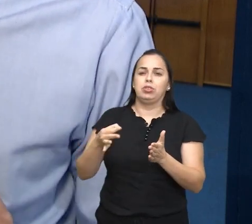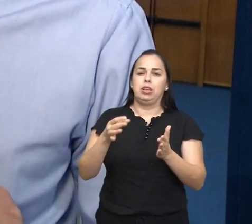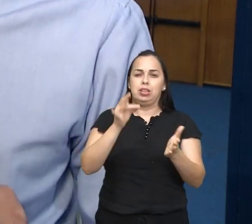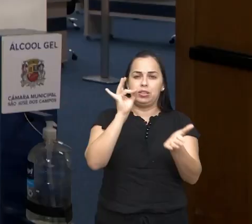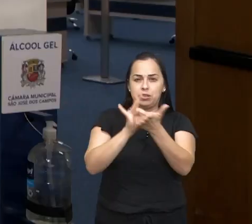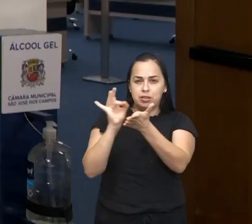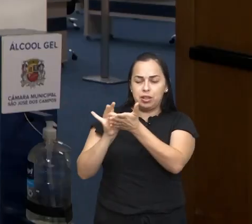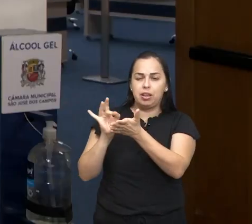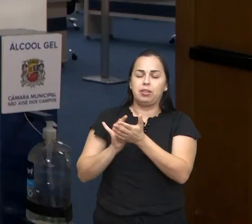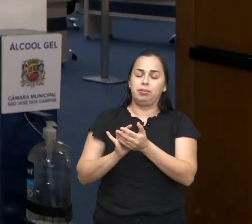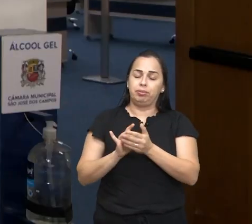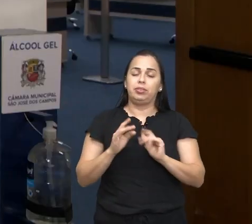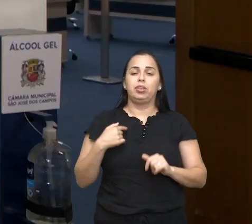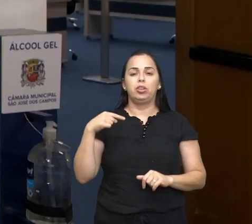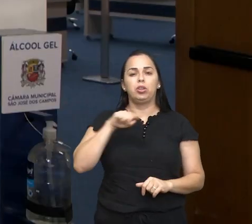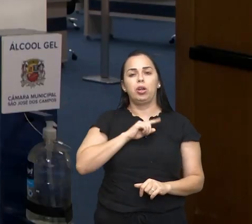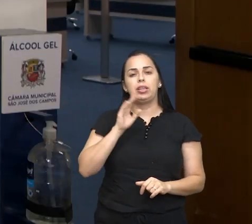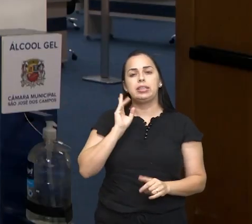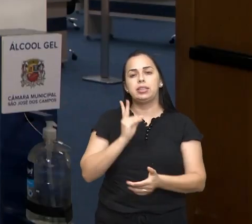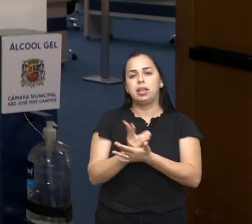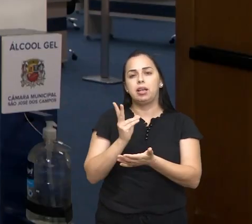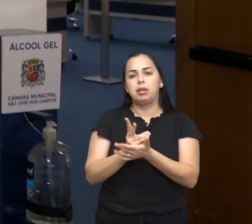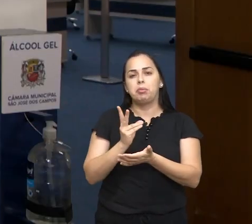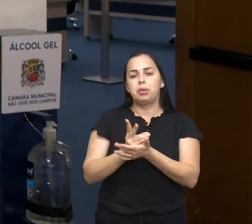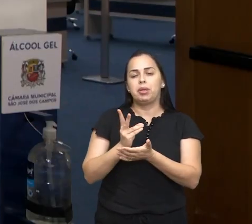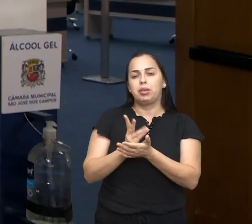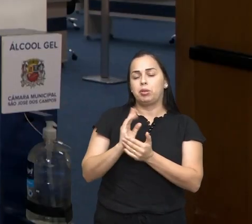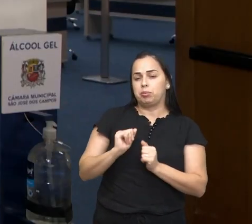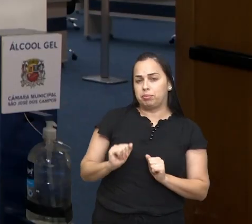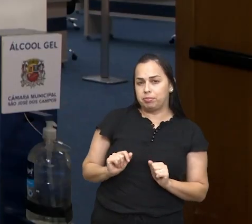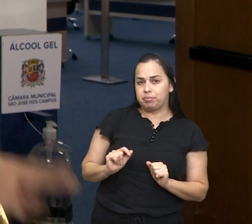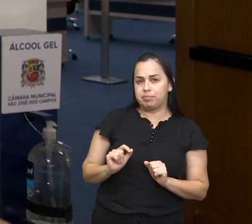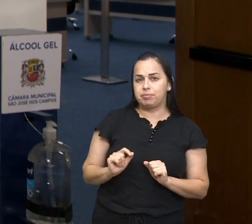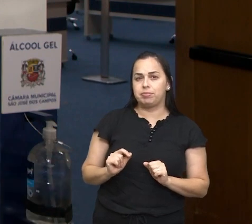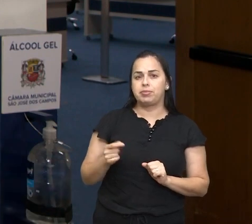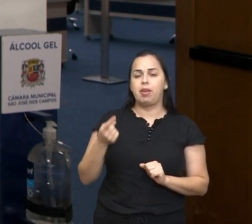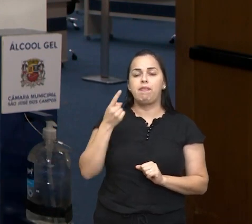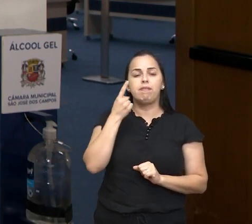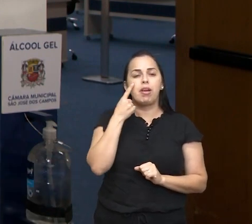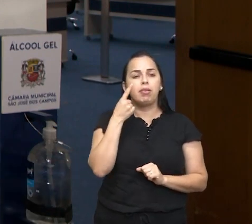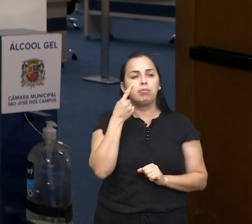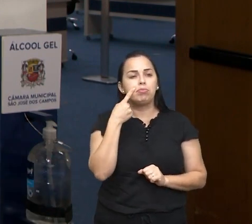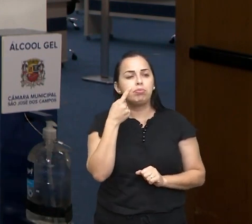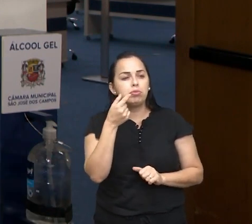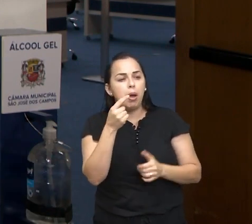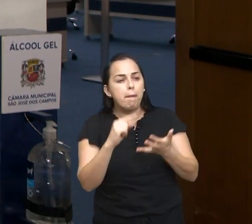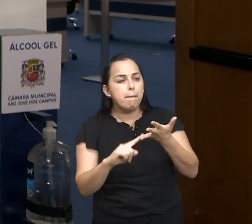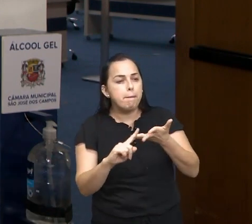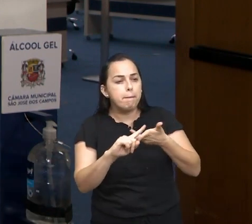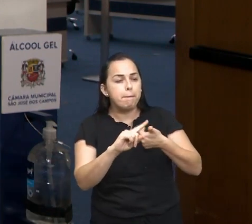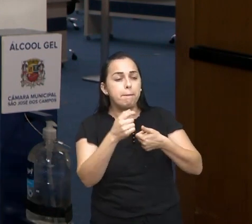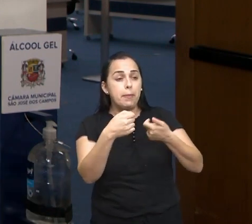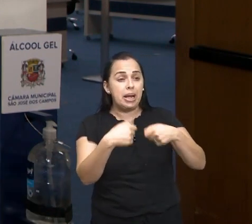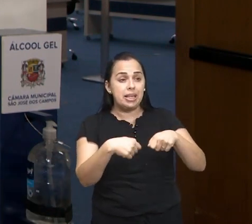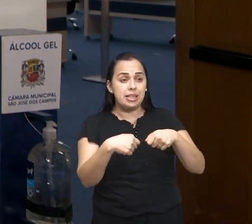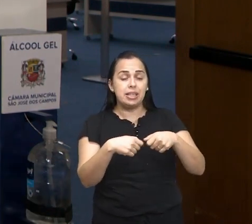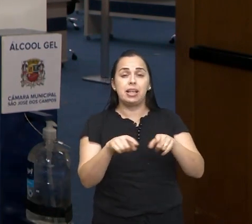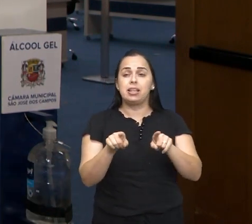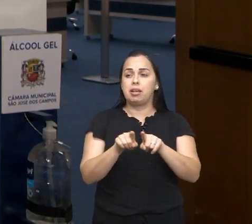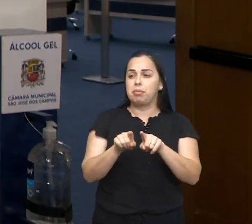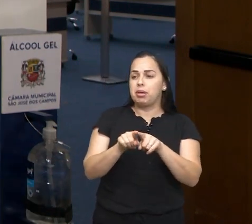pelos convênios. Nós estamos sempre em contato, vendo as necessidades, entendendo quais